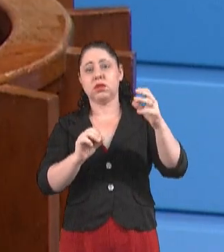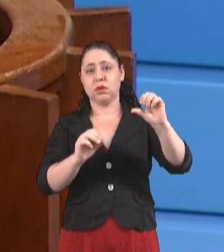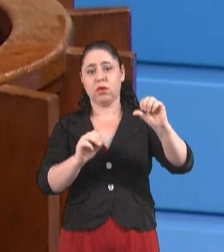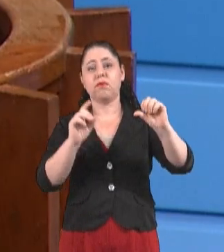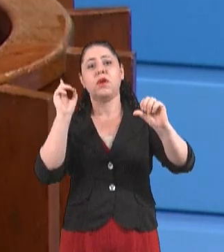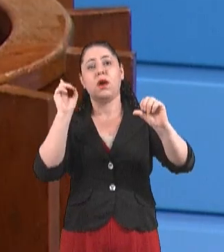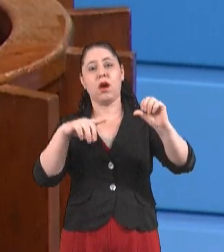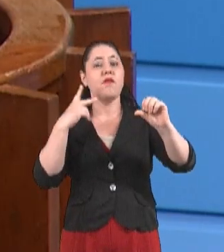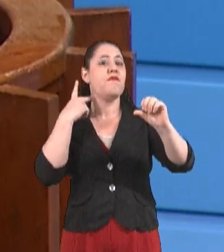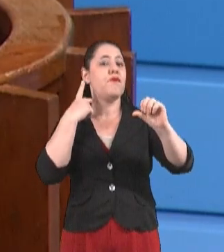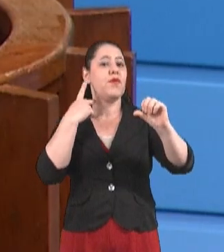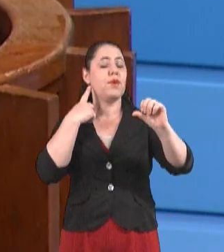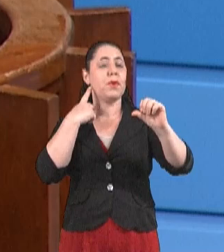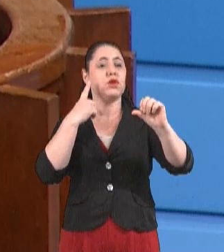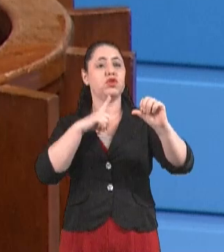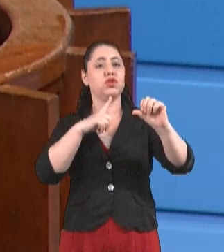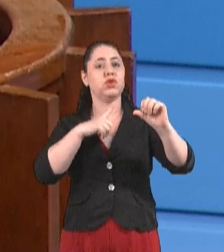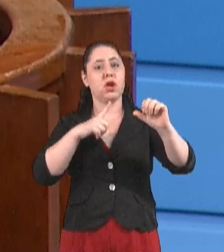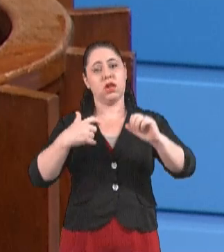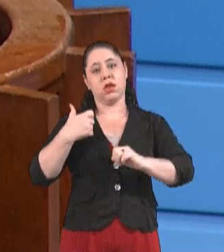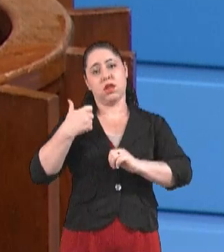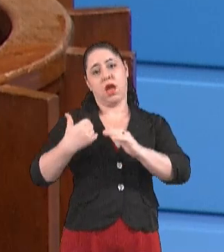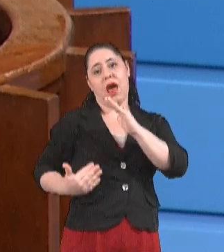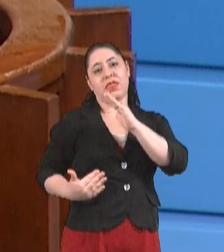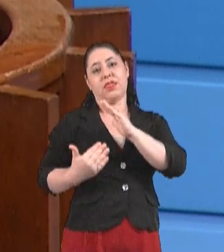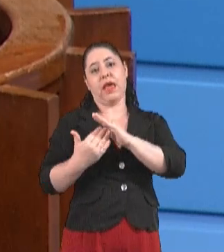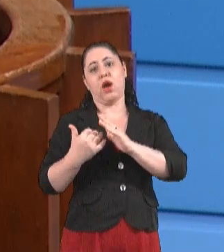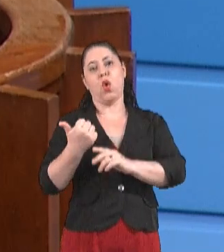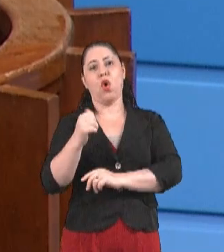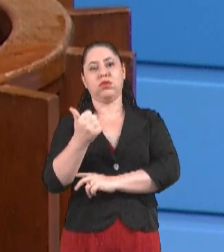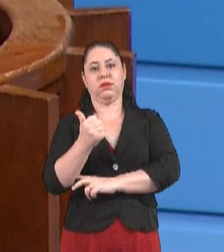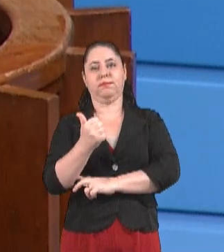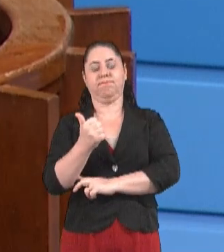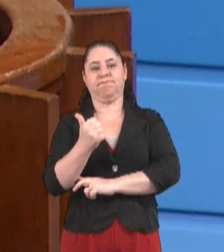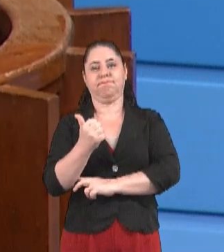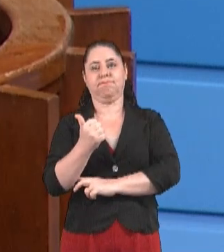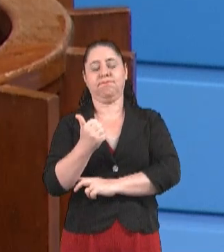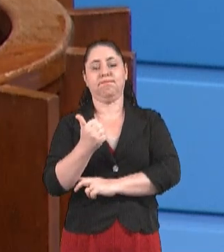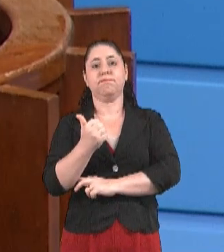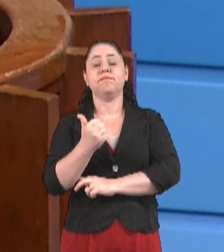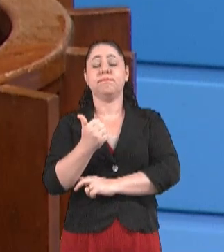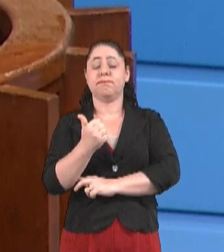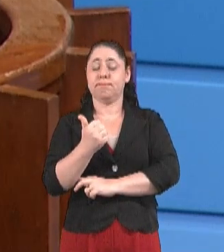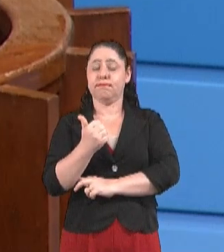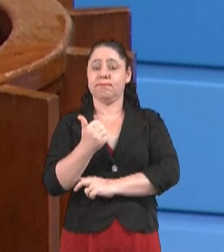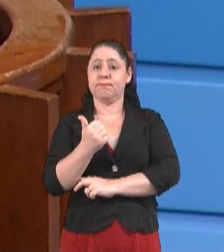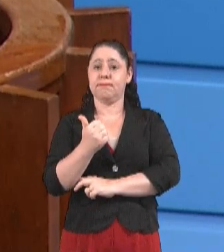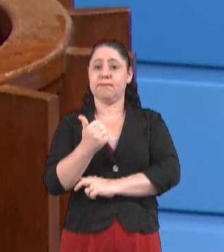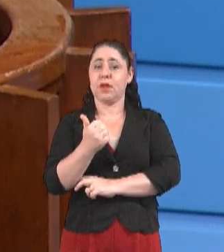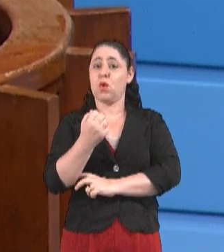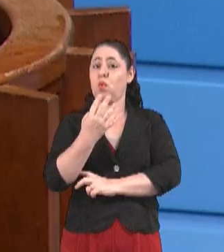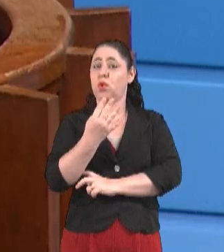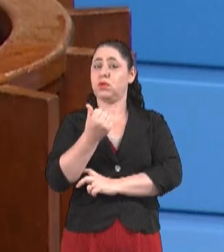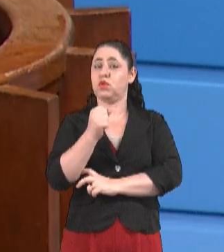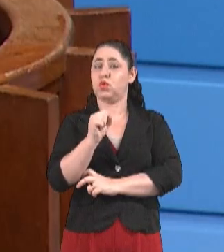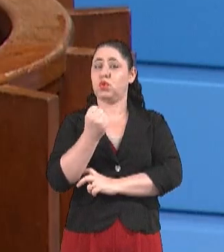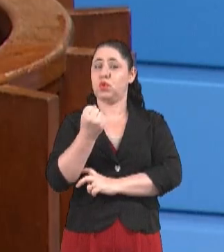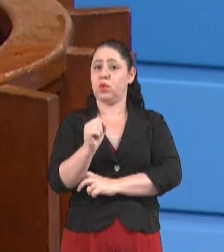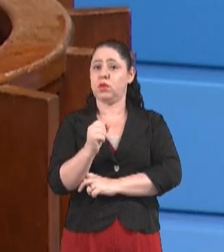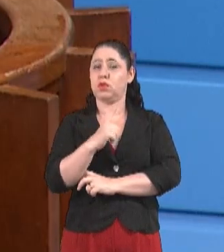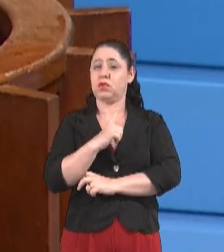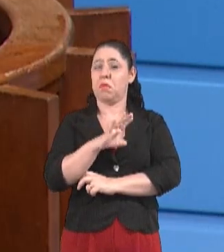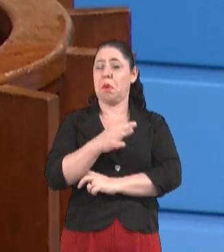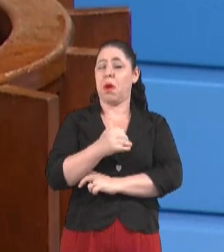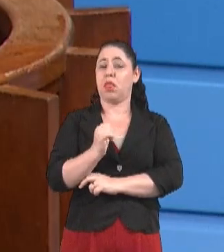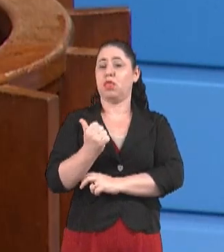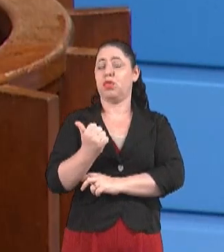539 vítimas tinham até 11 anos. Até 11 anos. 488 tinham